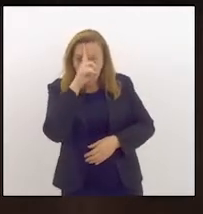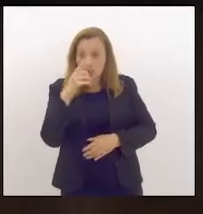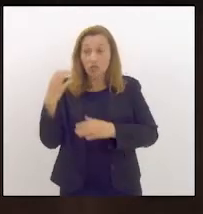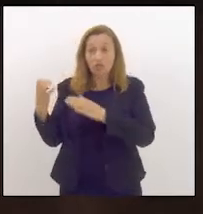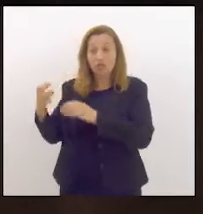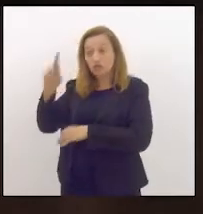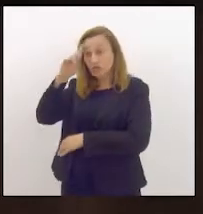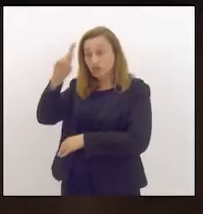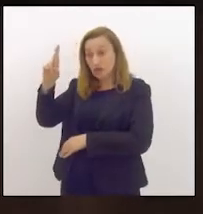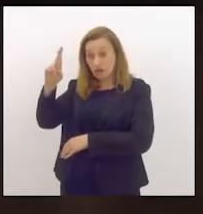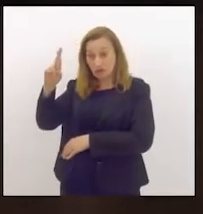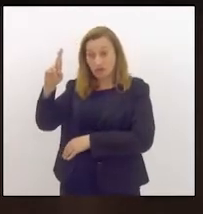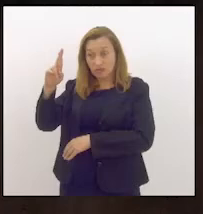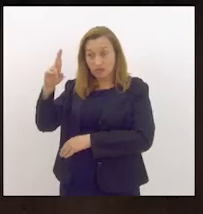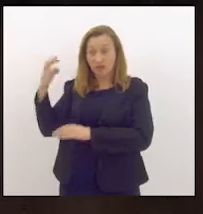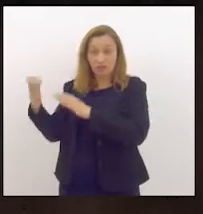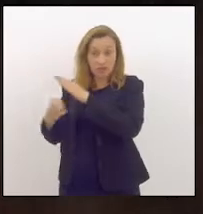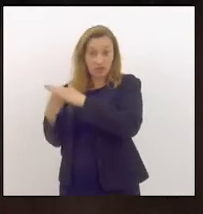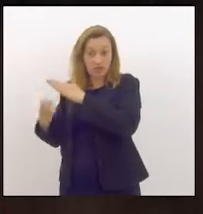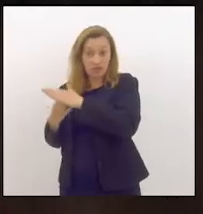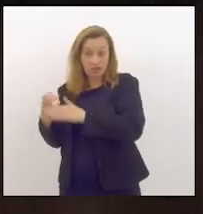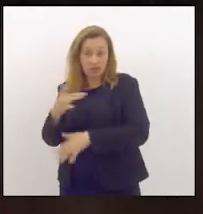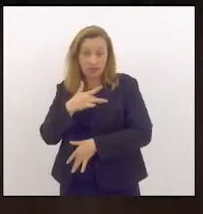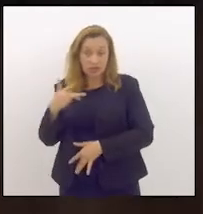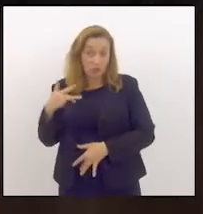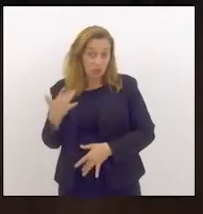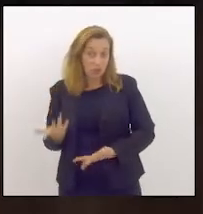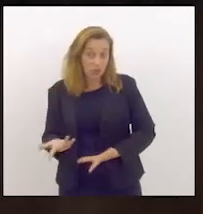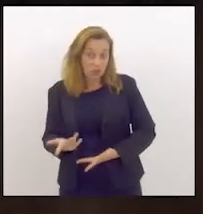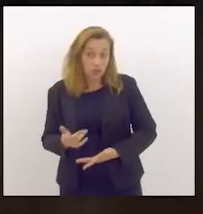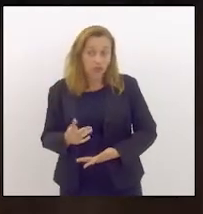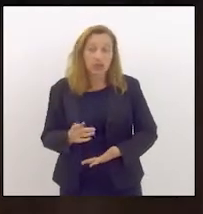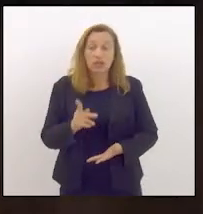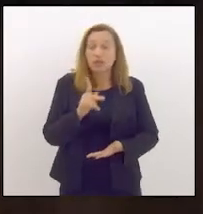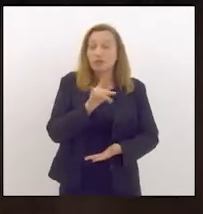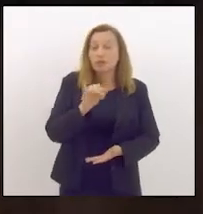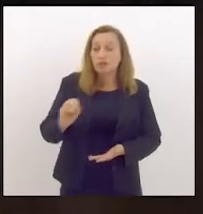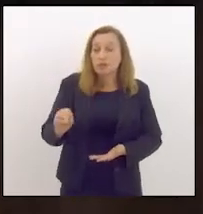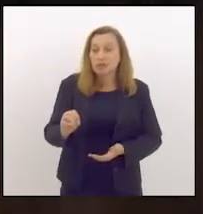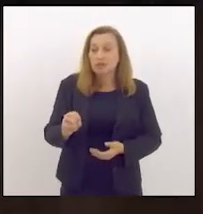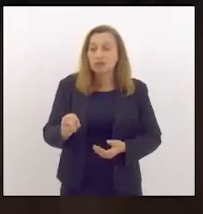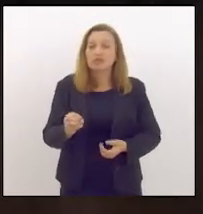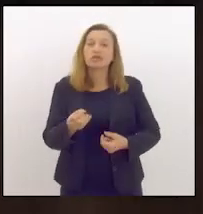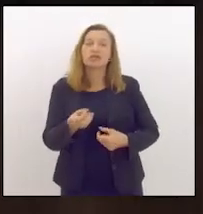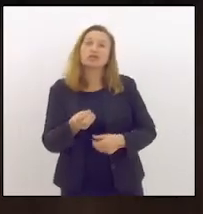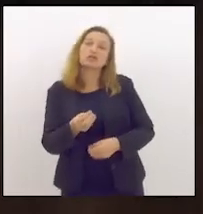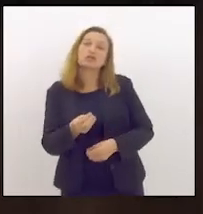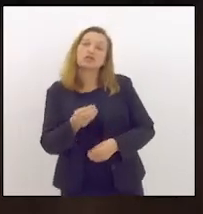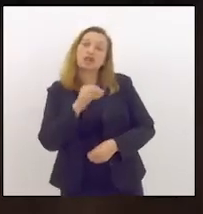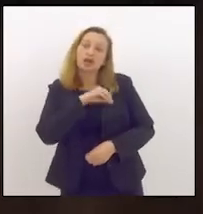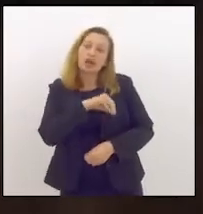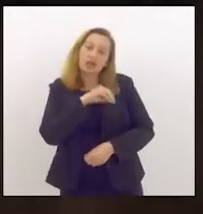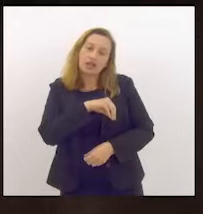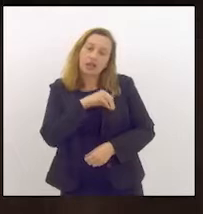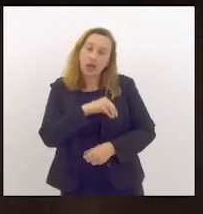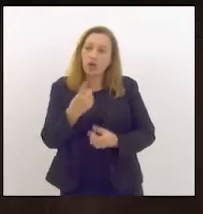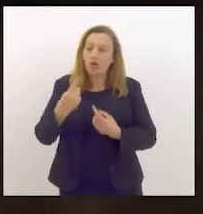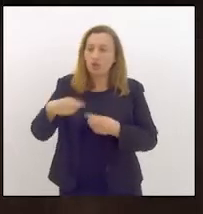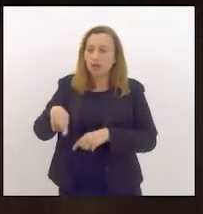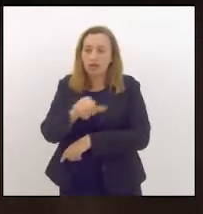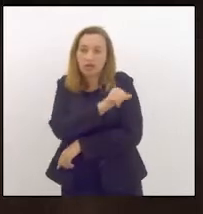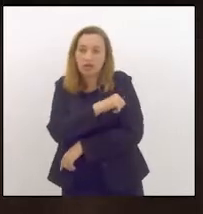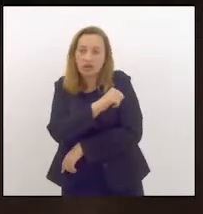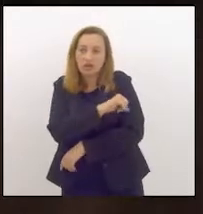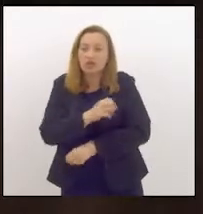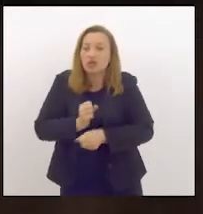que são contrária piso salarial da enfermagem que são contrárias jornada da enfermagem que querem manter